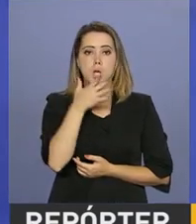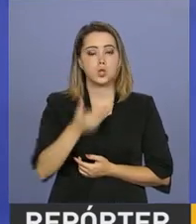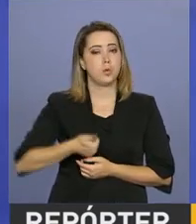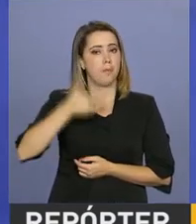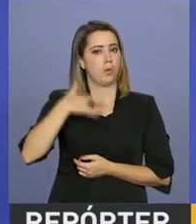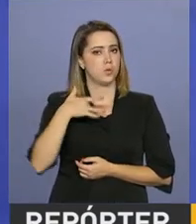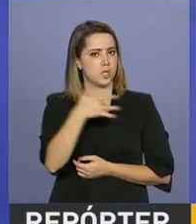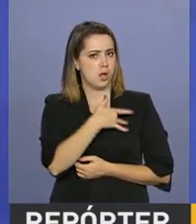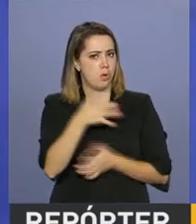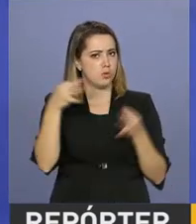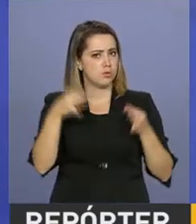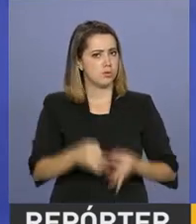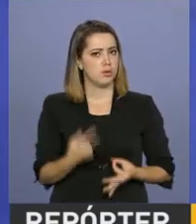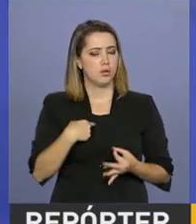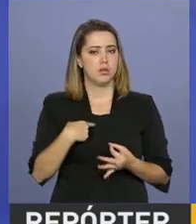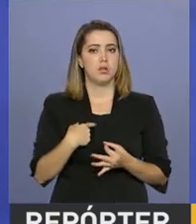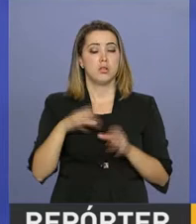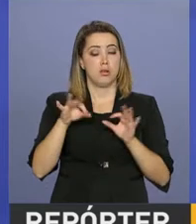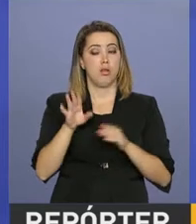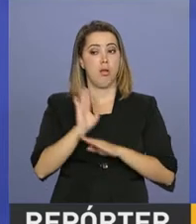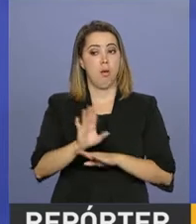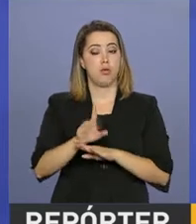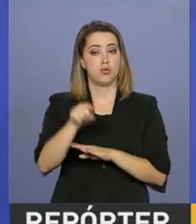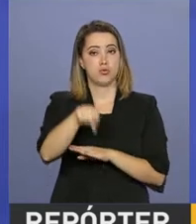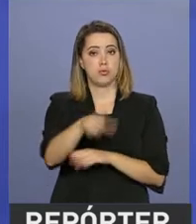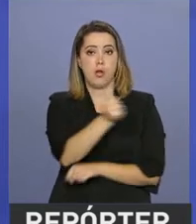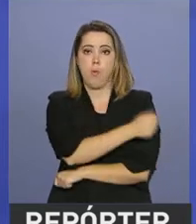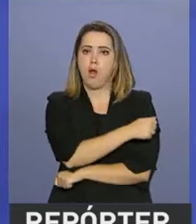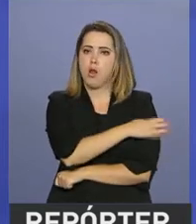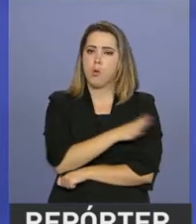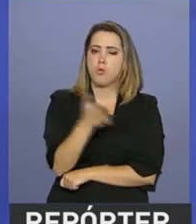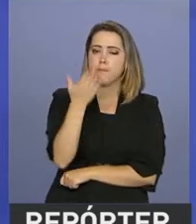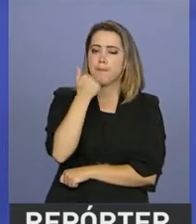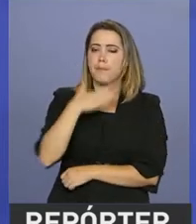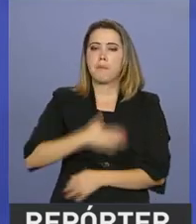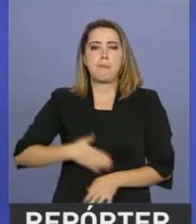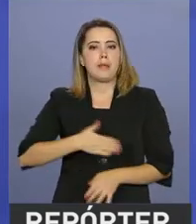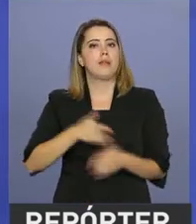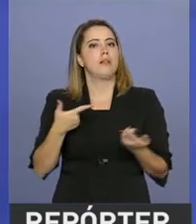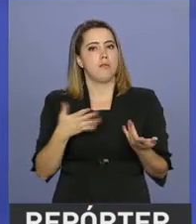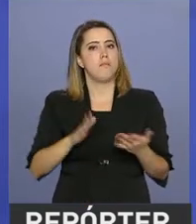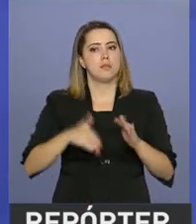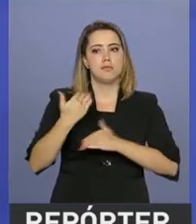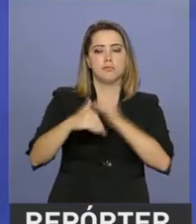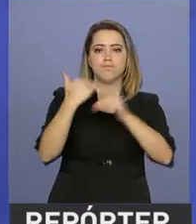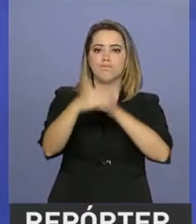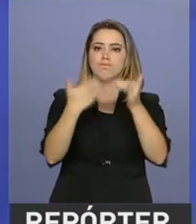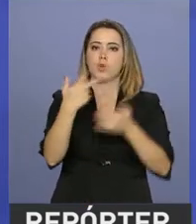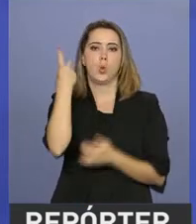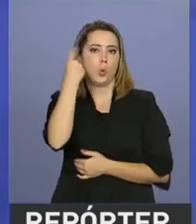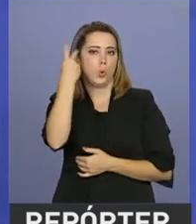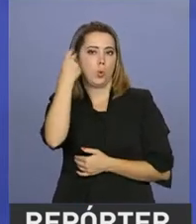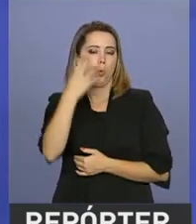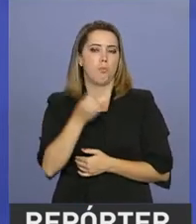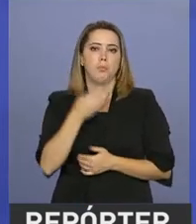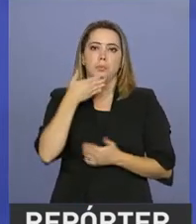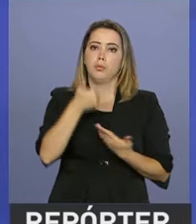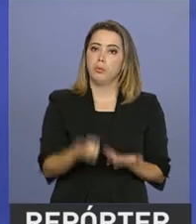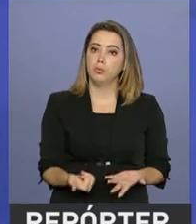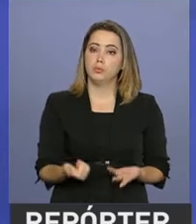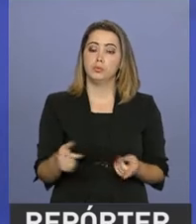dentro da sala de aula bem alimentado ele vai ter um desempenho um naturalmente positivo